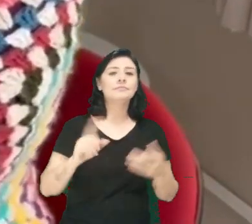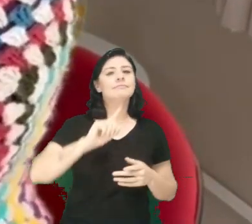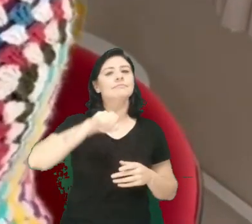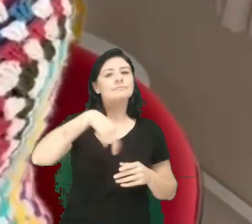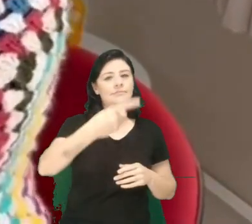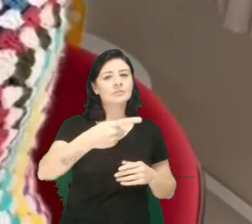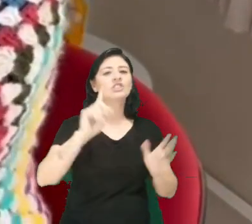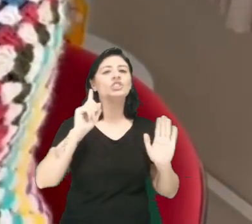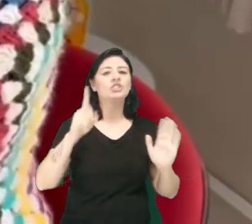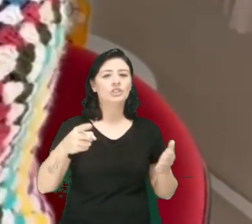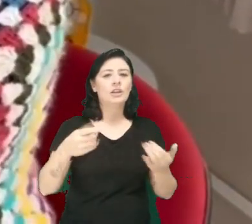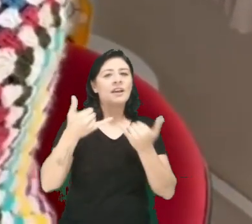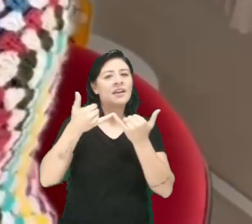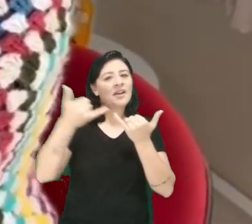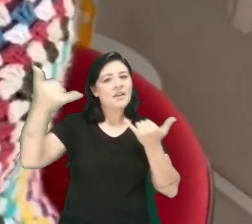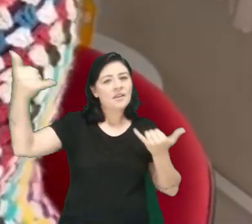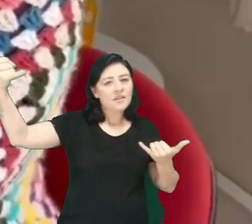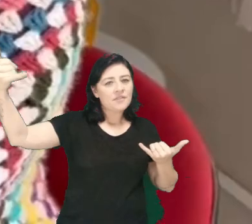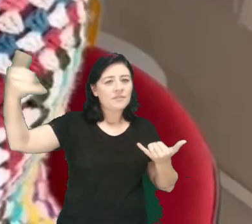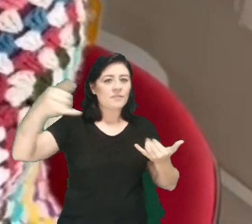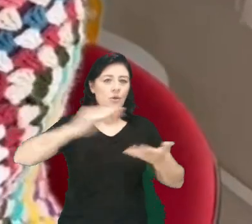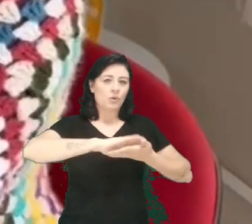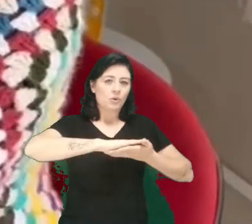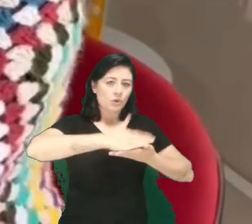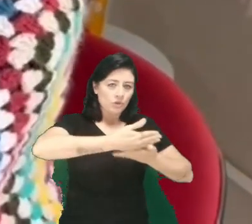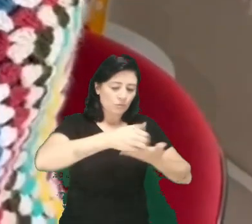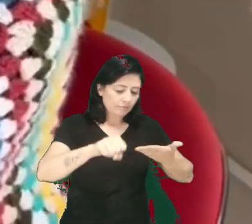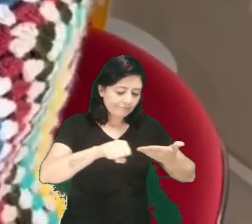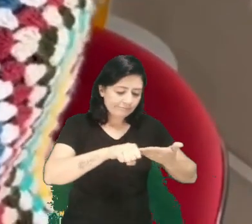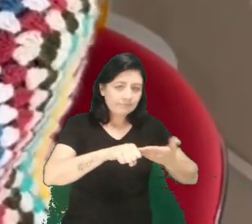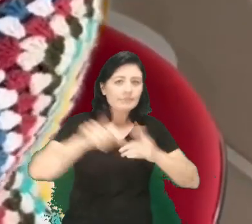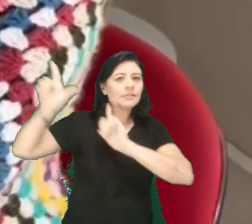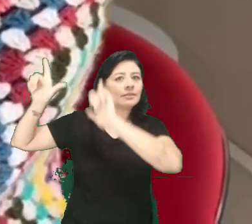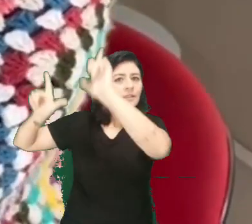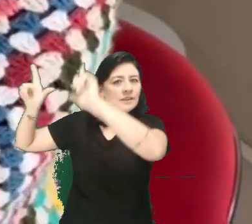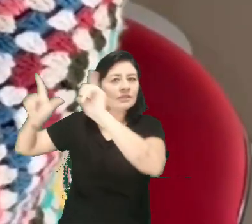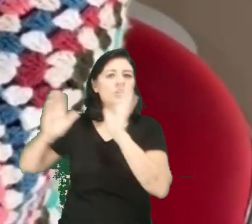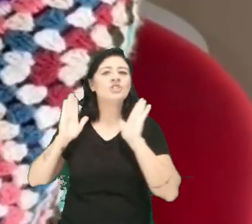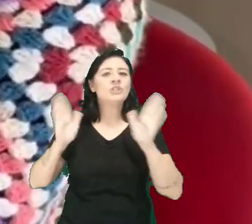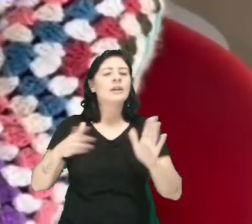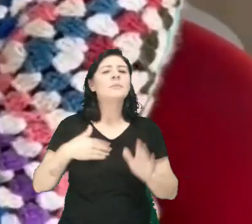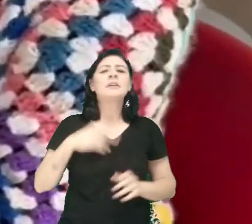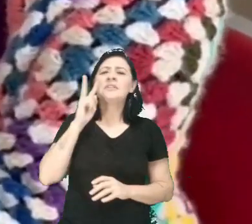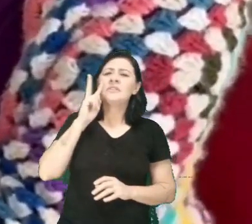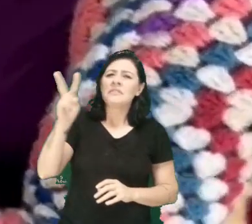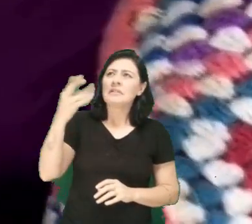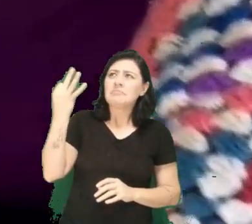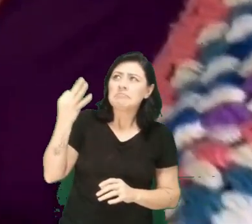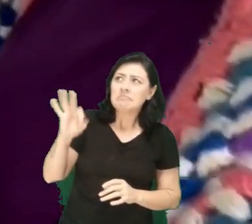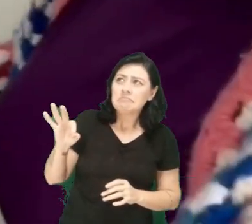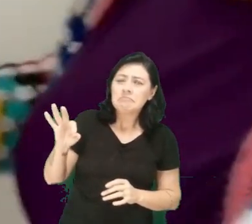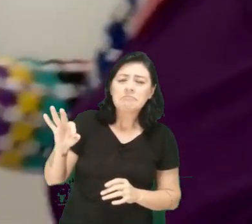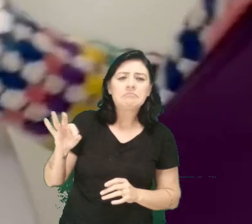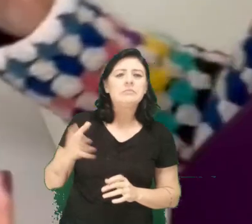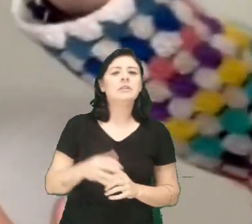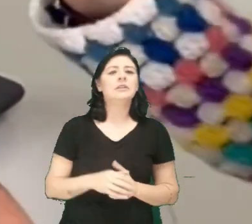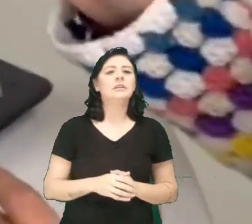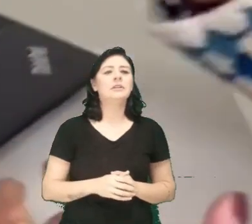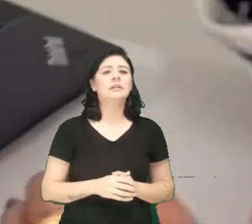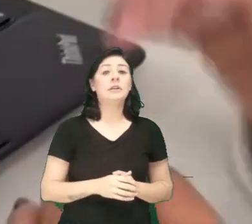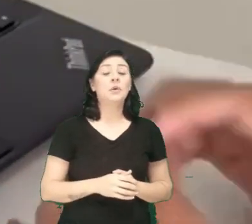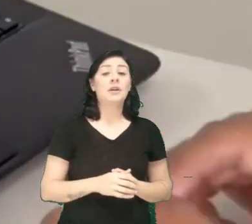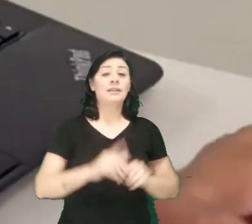conectou o cabo HDMI da televisão aqui no notebook, você precisa verificar se deu certo esse processo. Então,